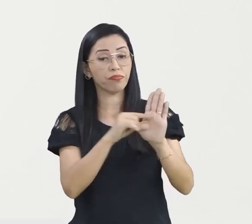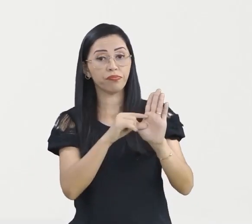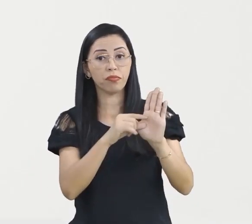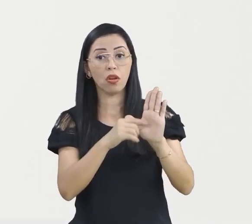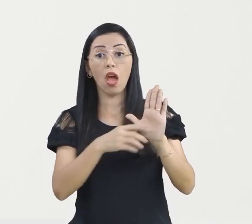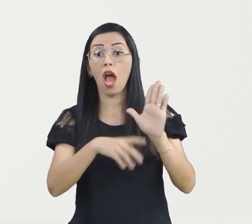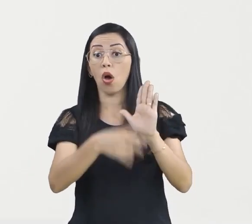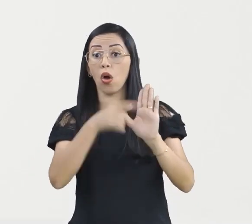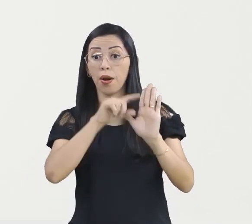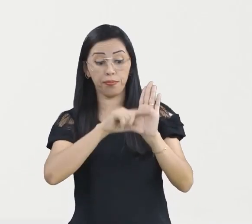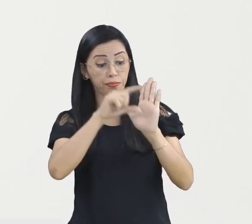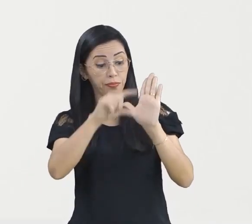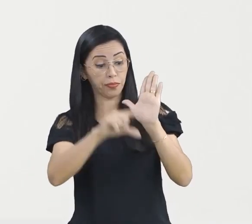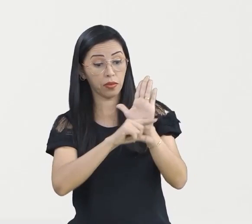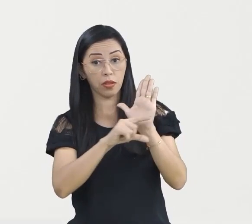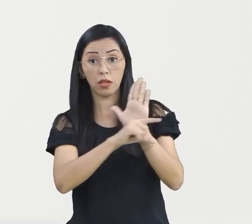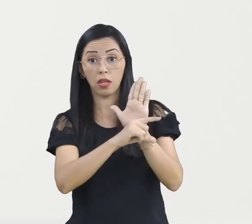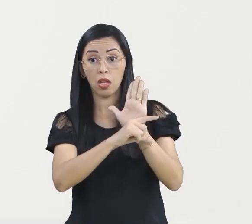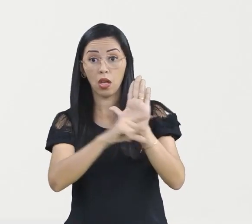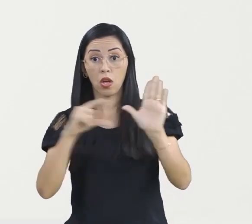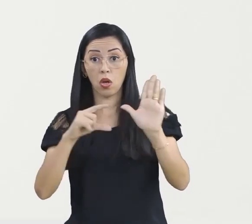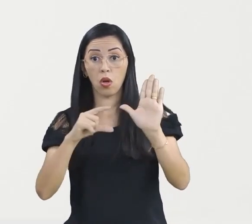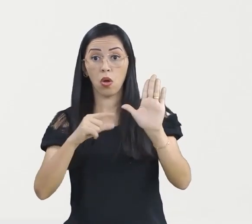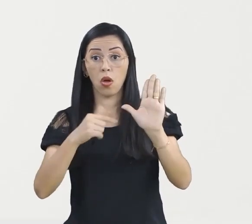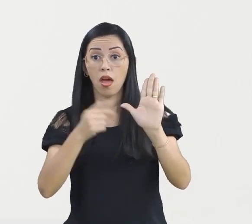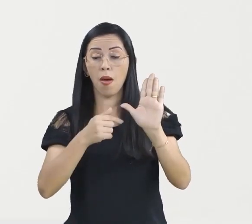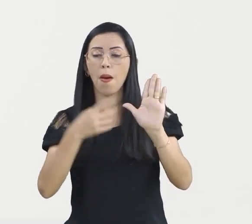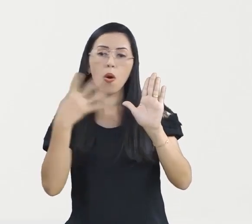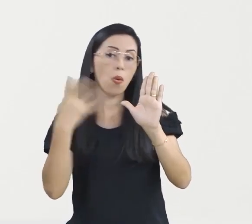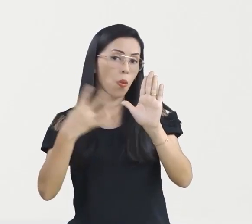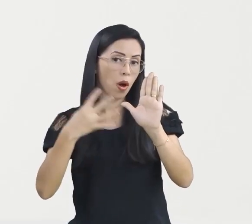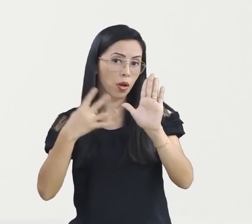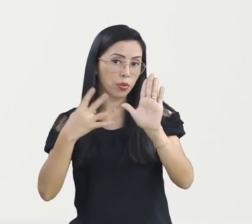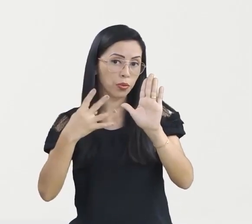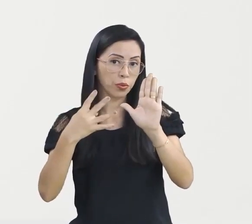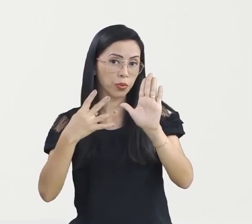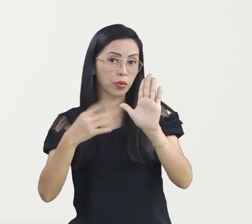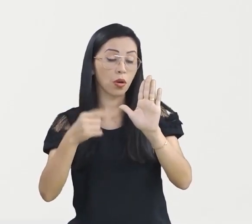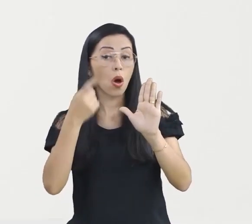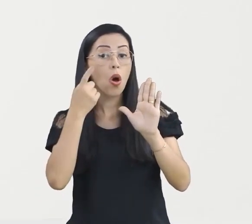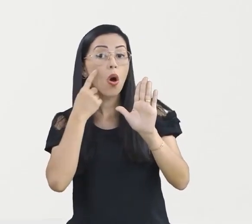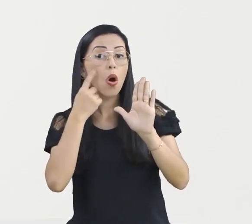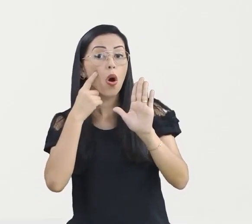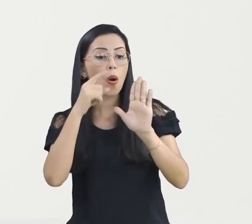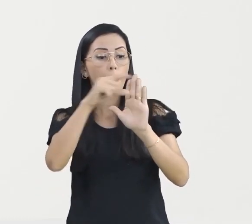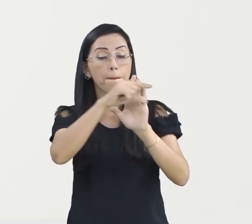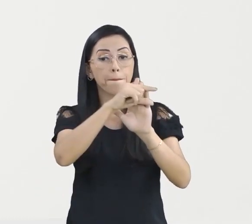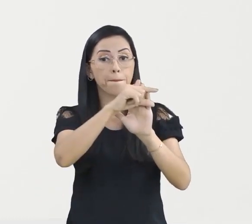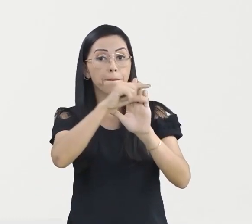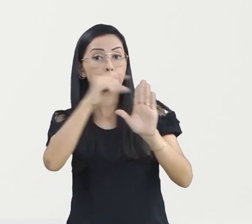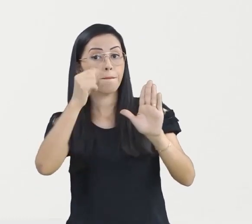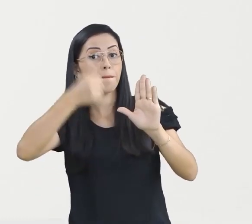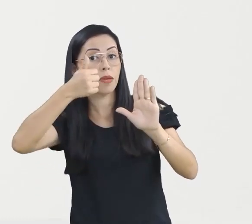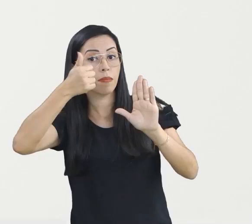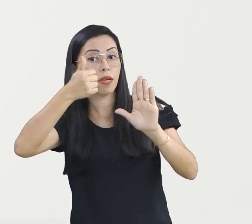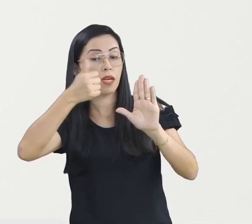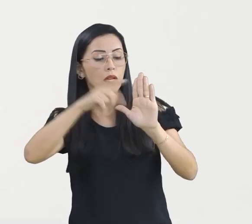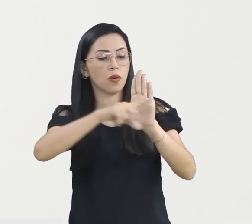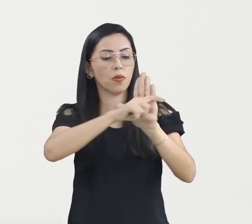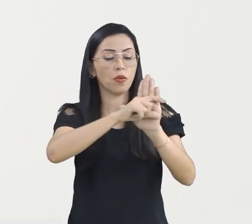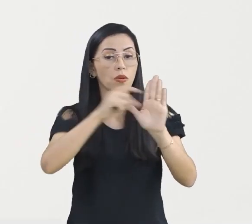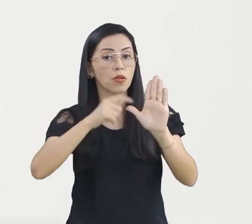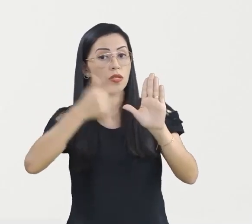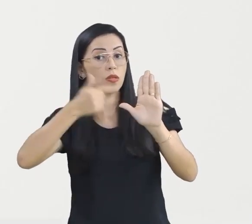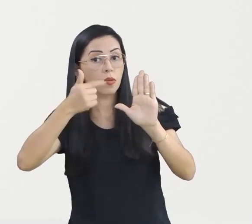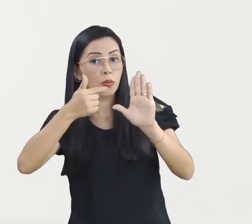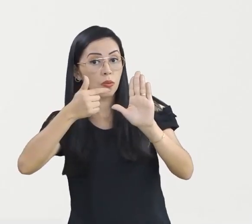Próximo parágrafo, que nós vamos chamar de quarto. Vocês perceberam? Vou voltar aqui para vocês olharem. Primeiro parágrafo, segundo